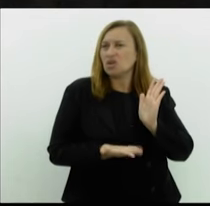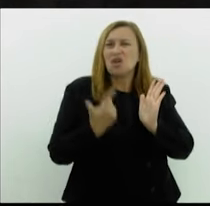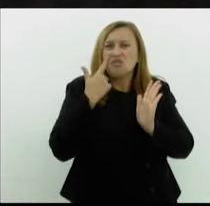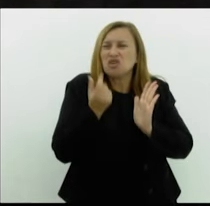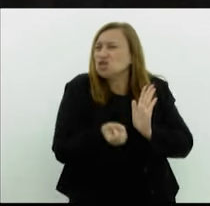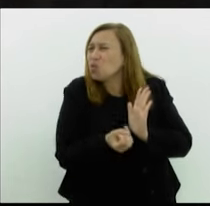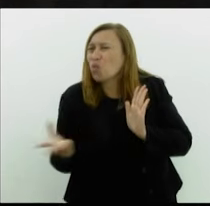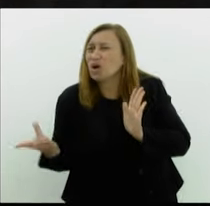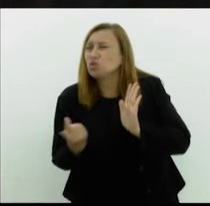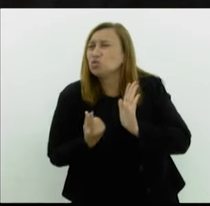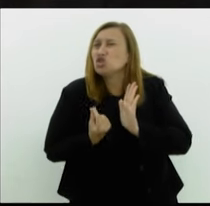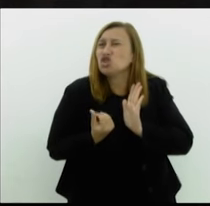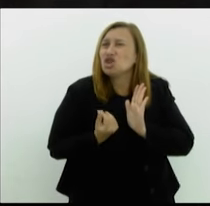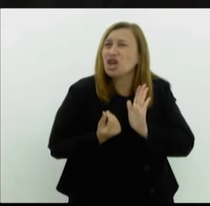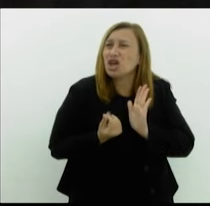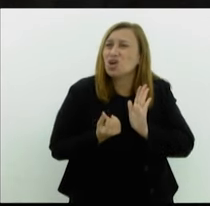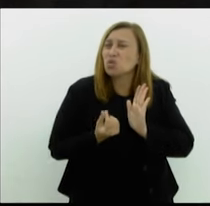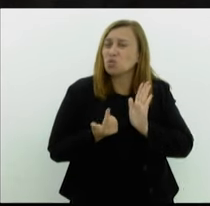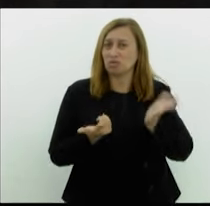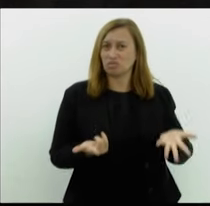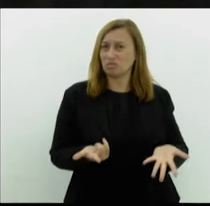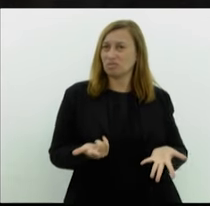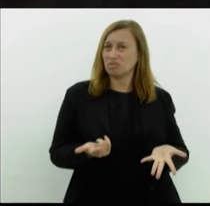quanto dinheiro tem aí.